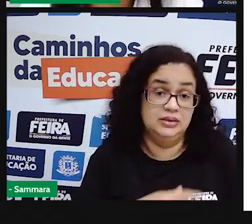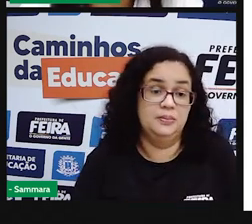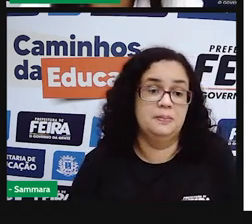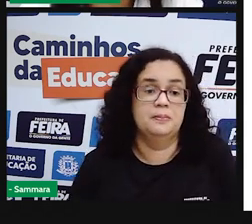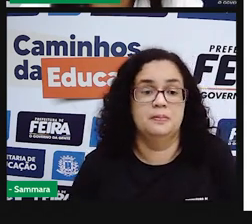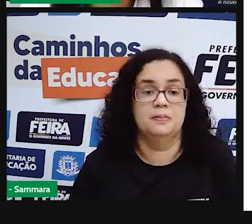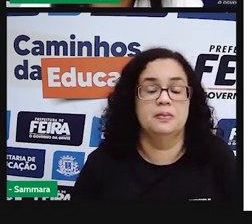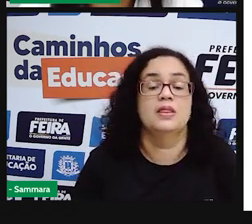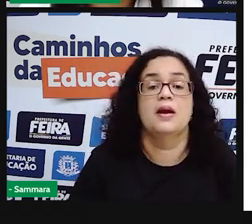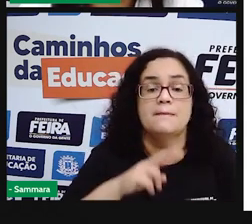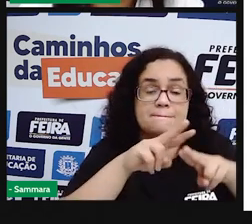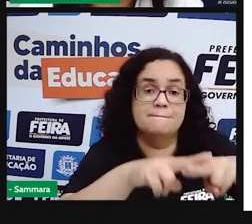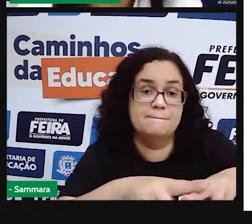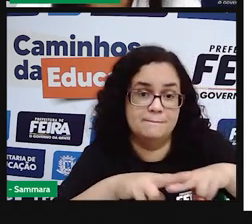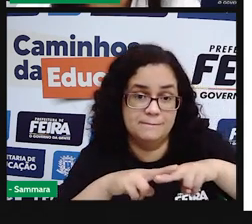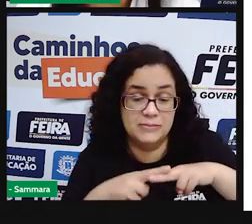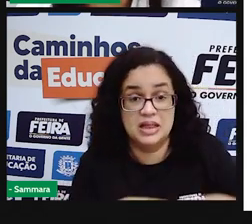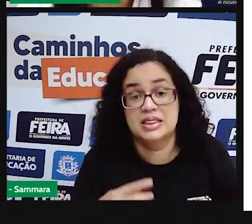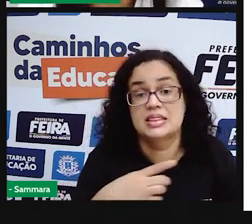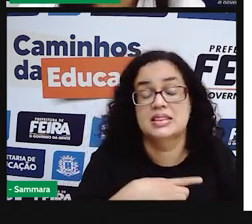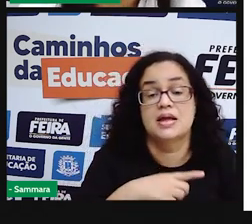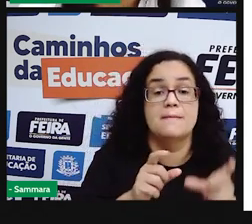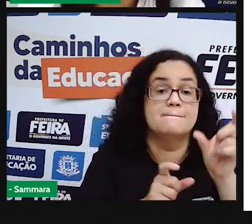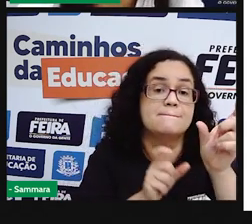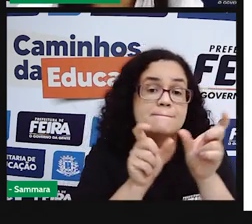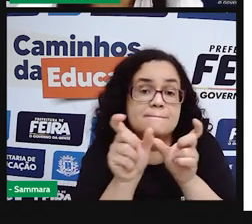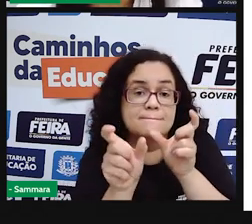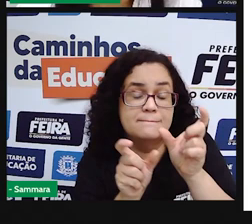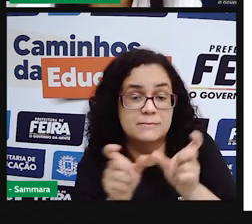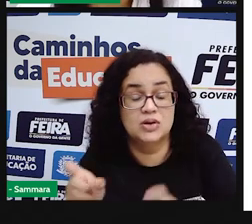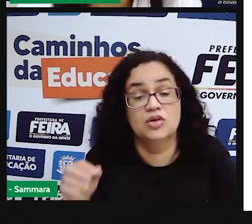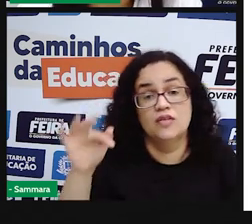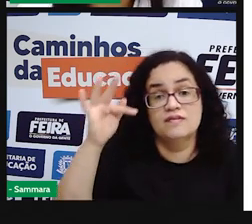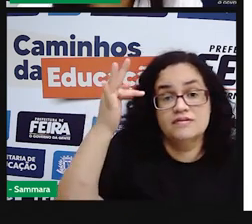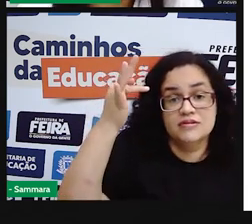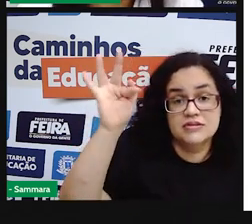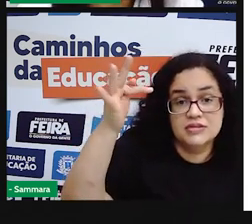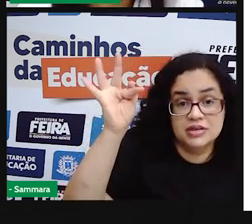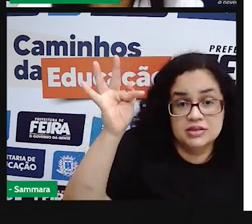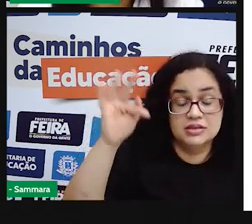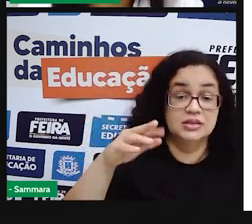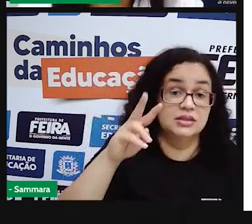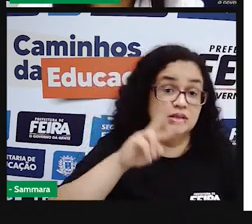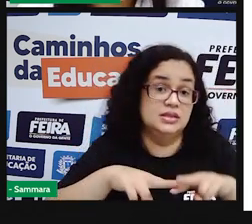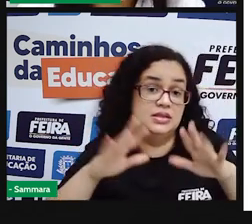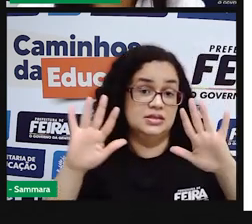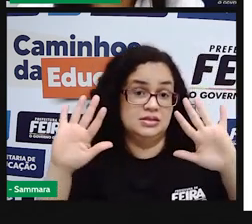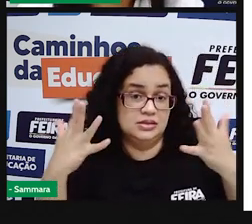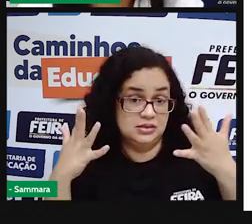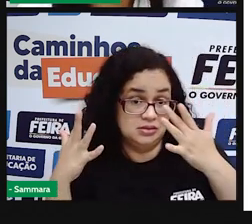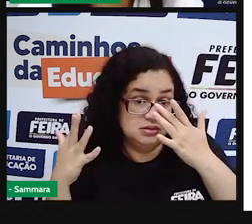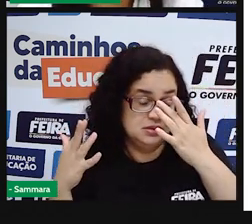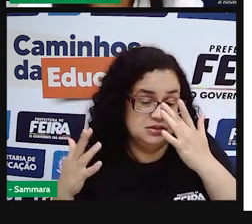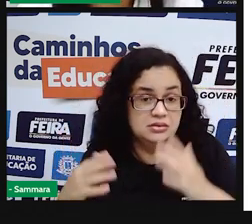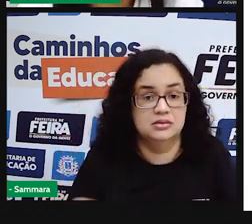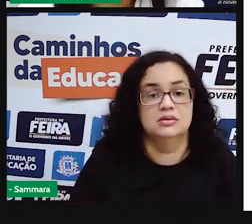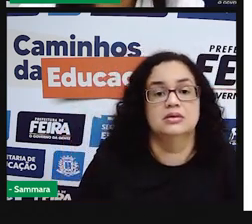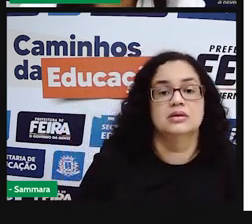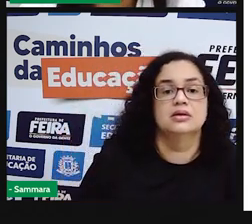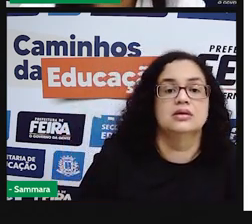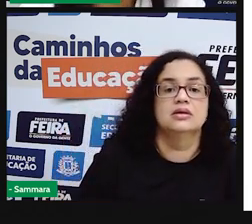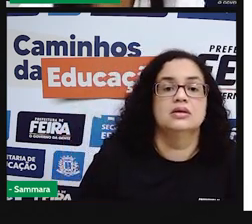por isso que existem palavras derivadas do francês na quadrilha. Cumprimentar,